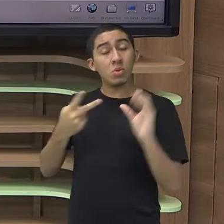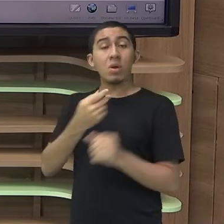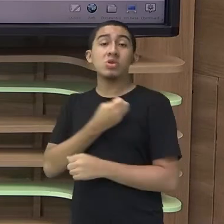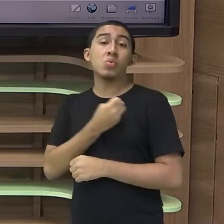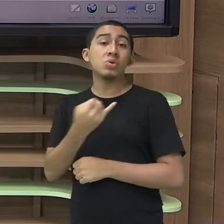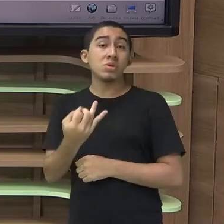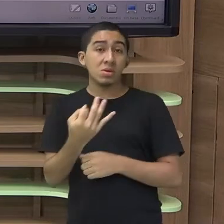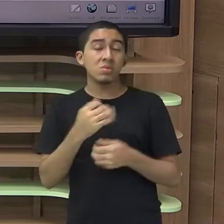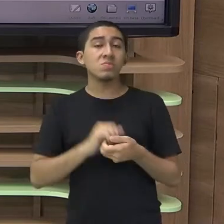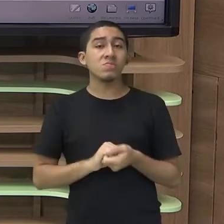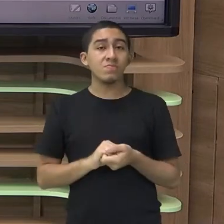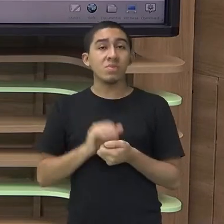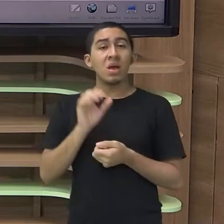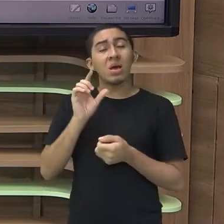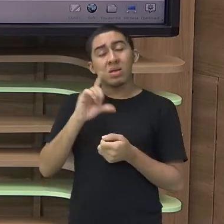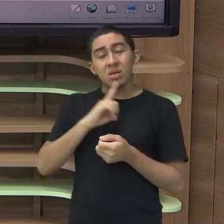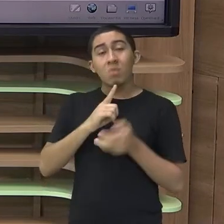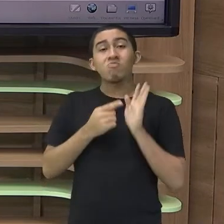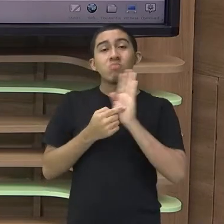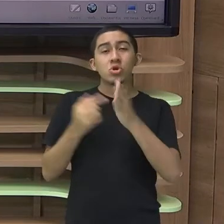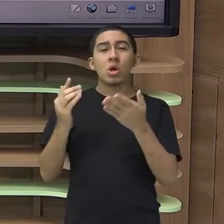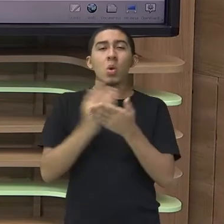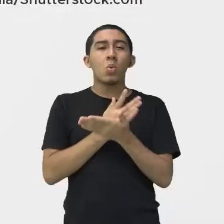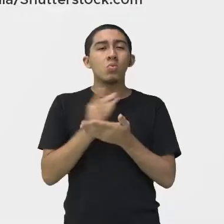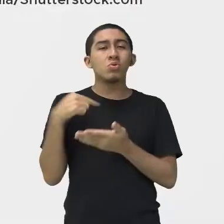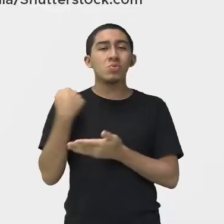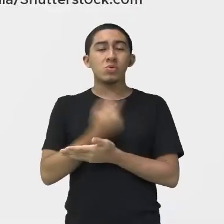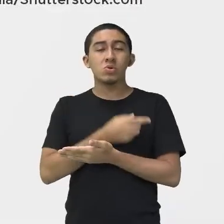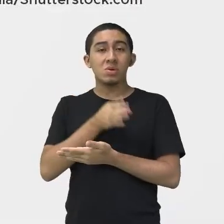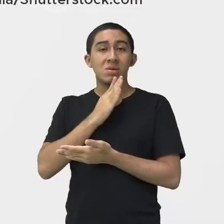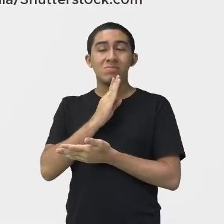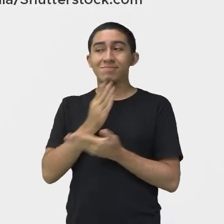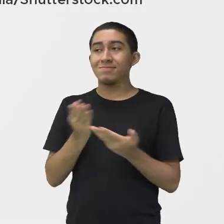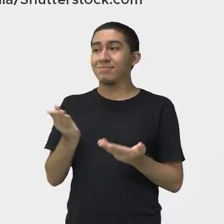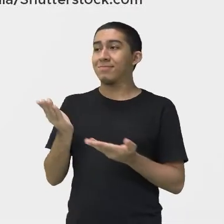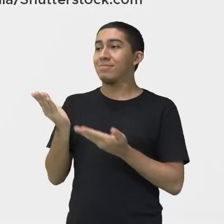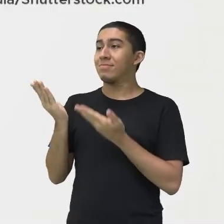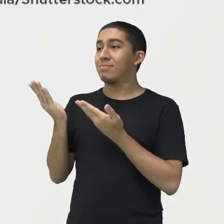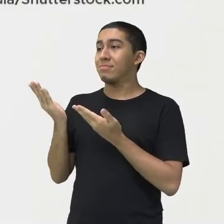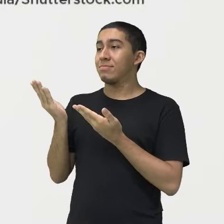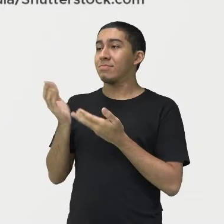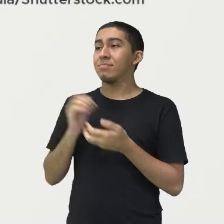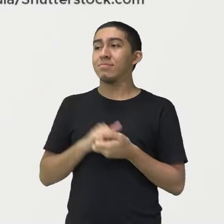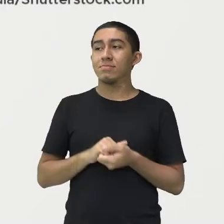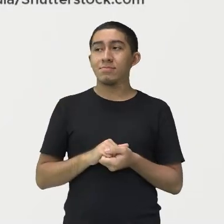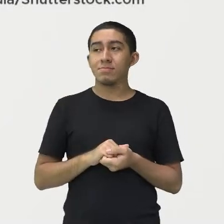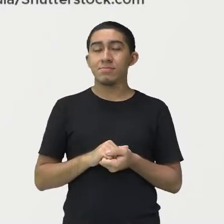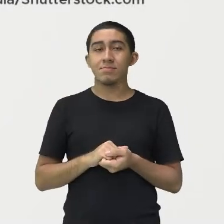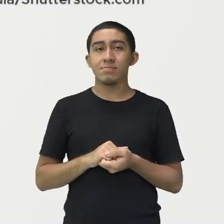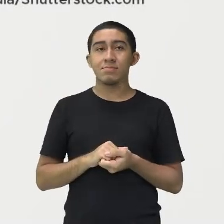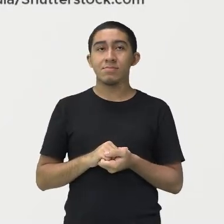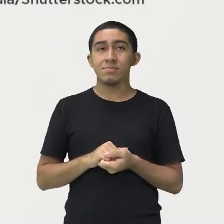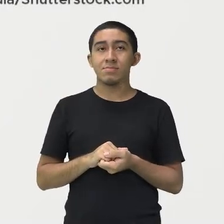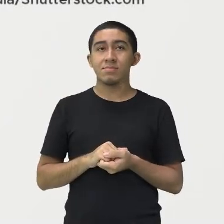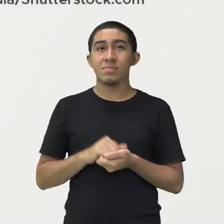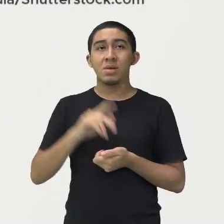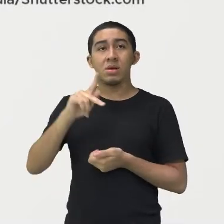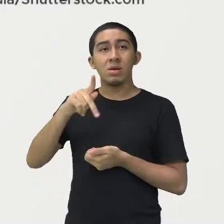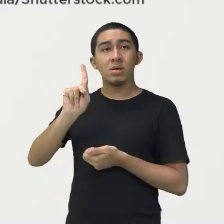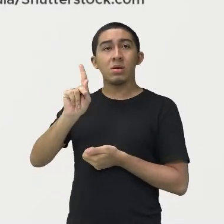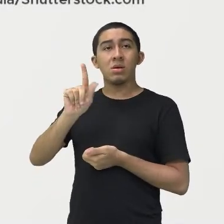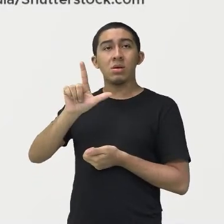E eu trouxe algumas síndromes para a gente conhecer. Olha só. Na síndrome de Klinefelter é uma